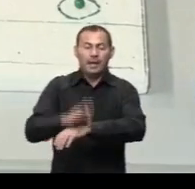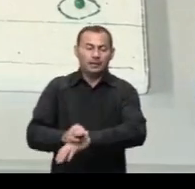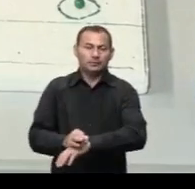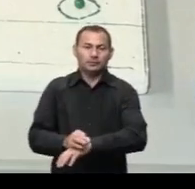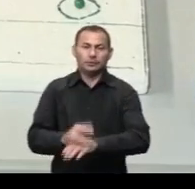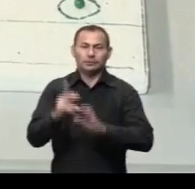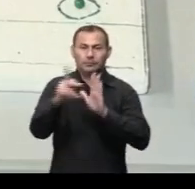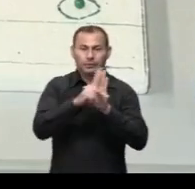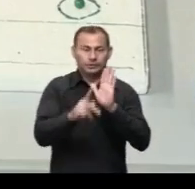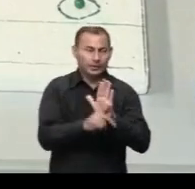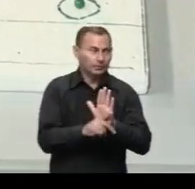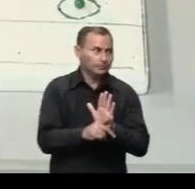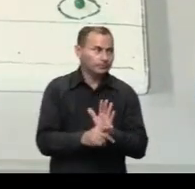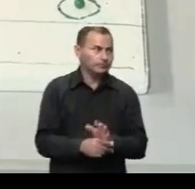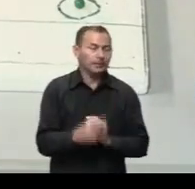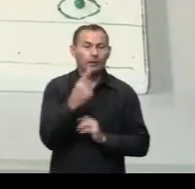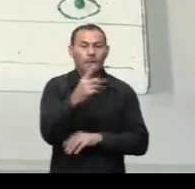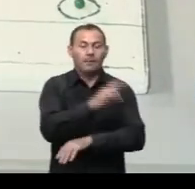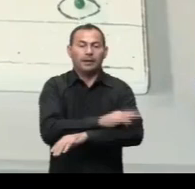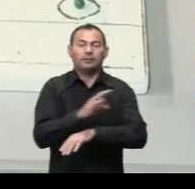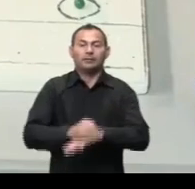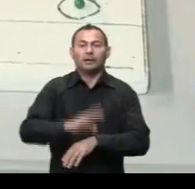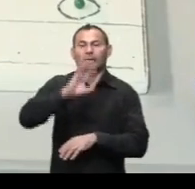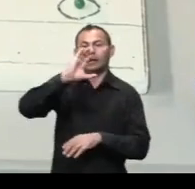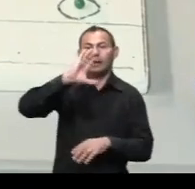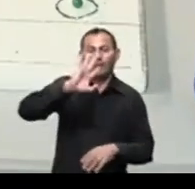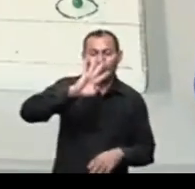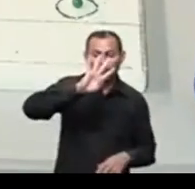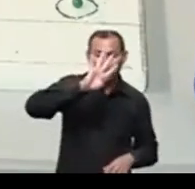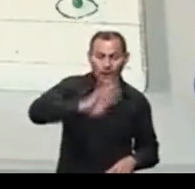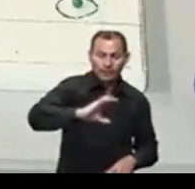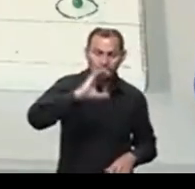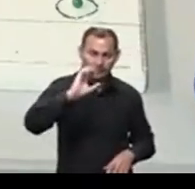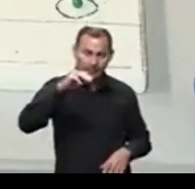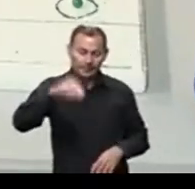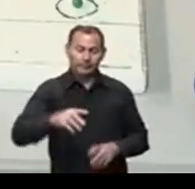no nosso projeto, 4 centímetros no